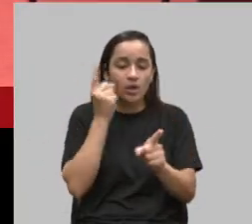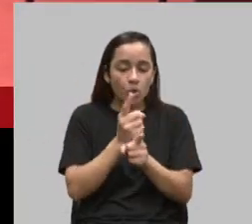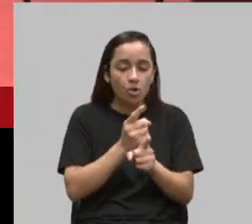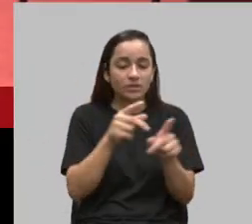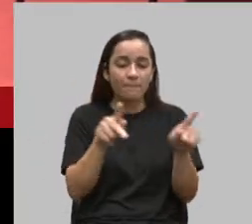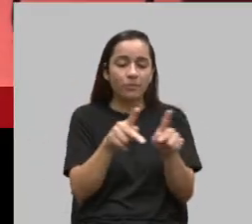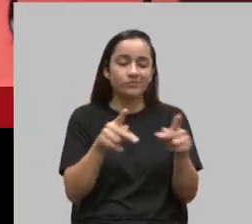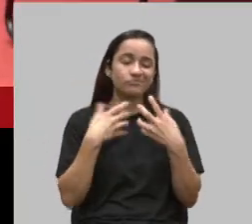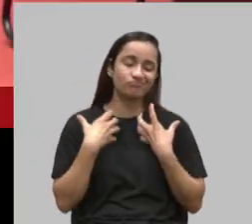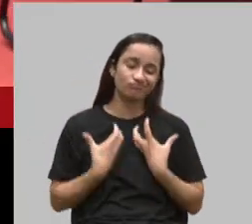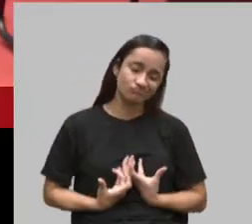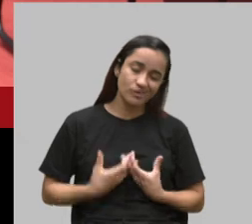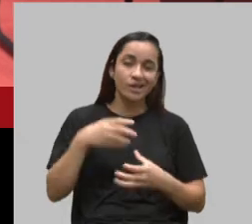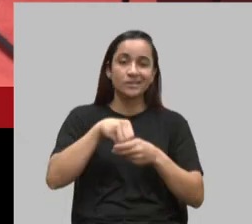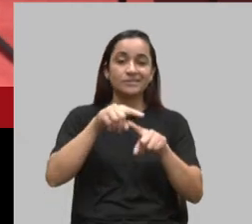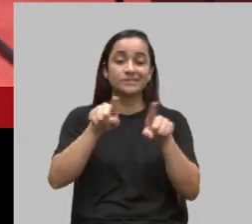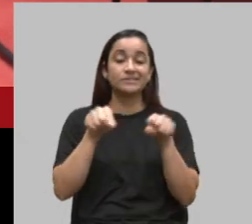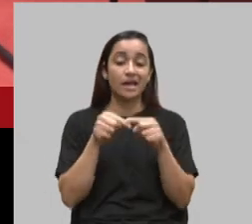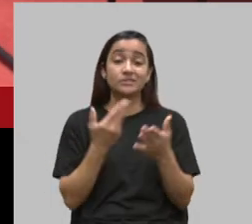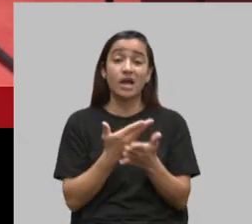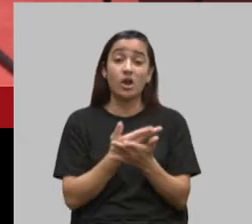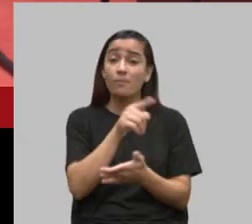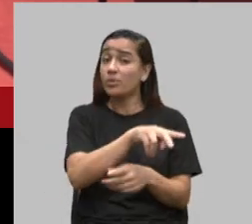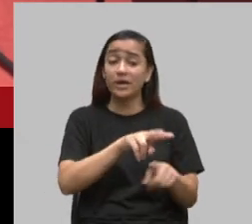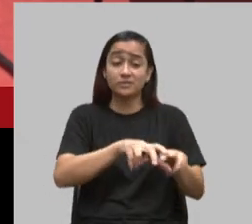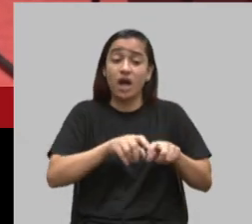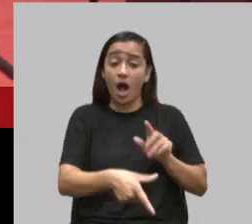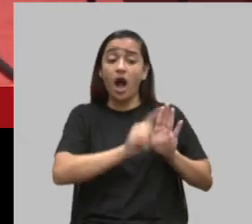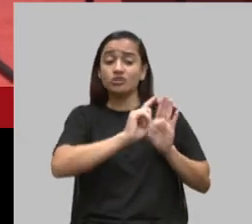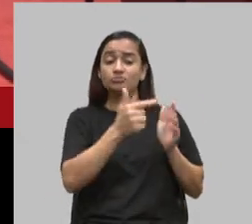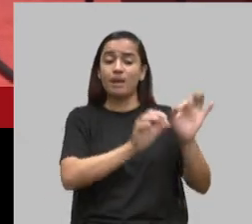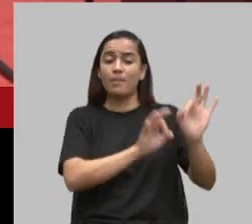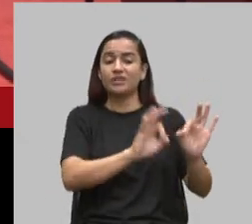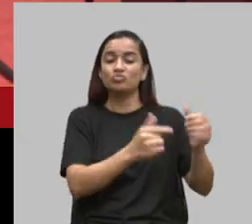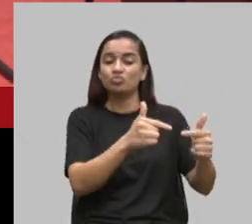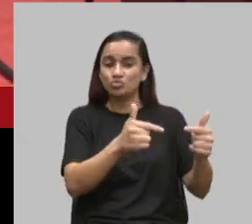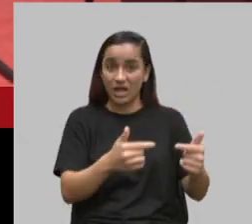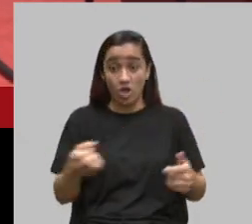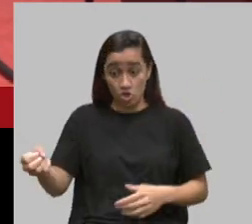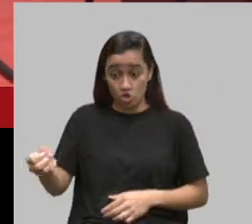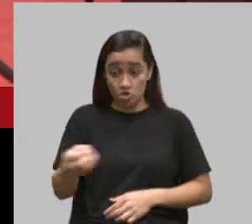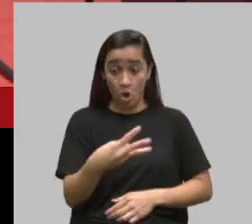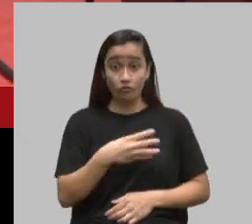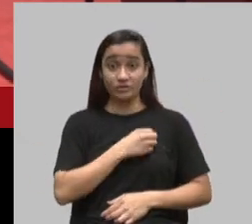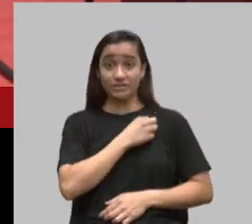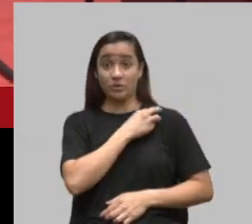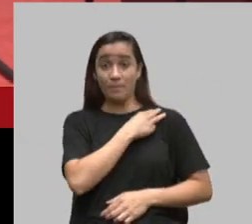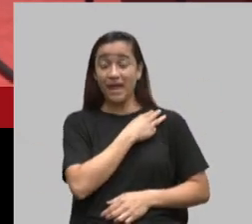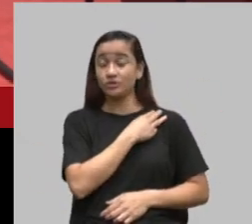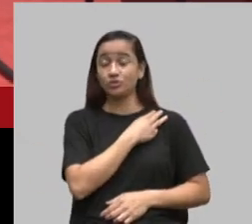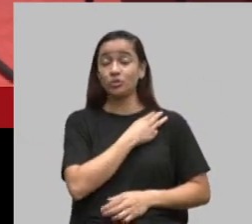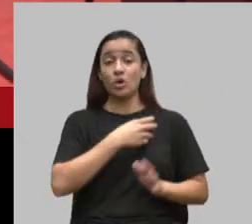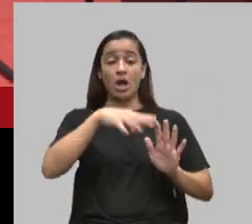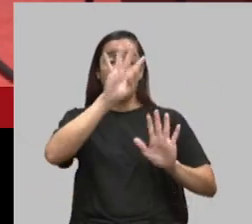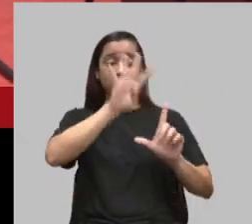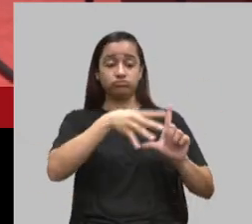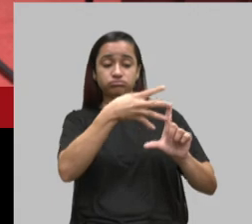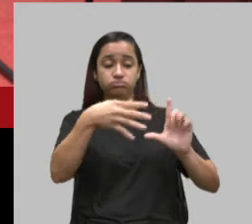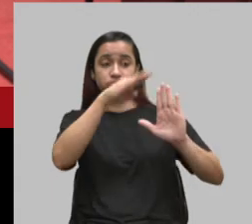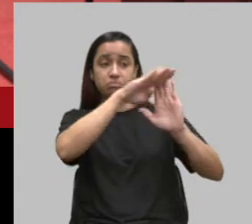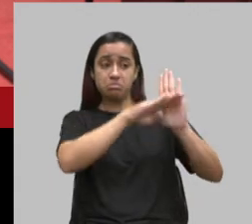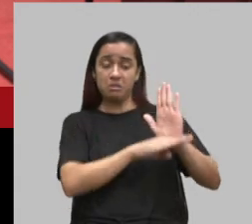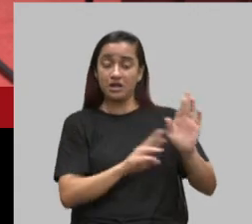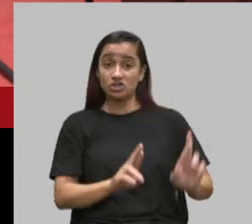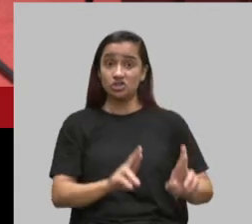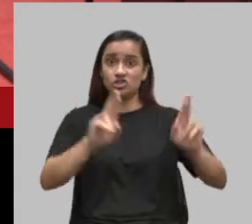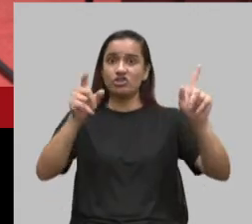dar aulas que eles não foram preparados para dar Infelizmente o novo ensino médio chegou com uma grade curricular totalmente diferente da antiga com